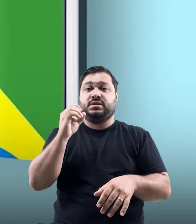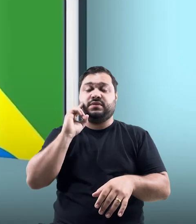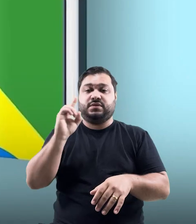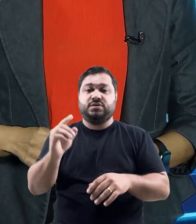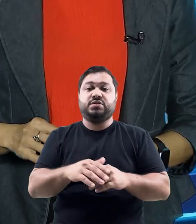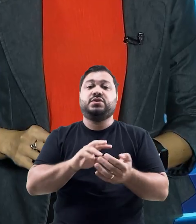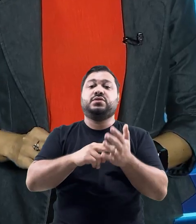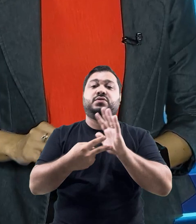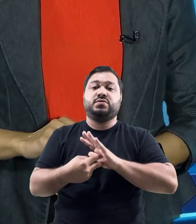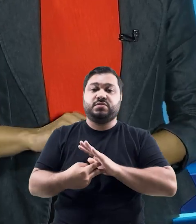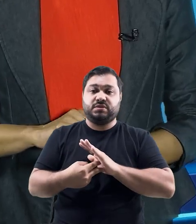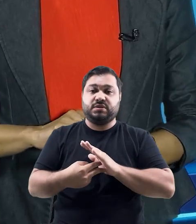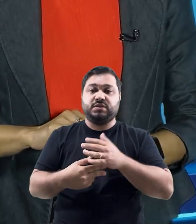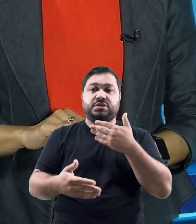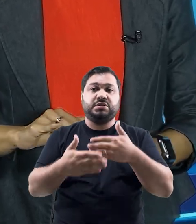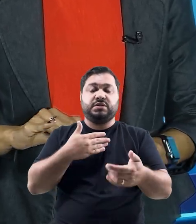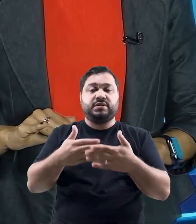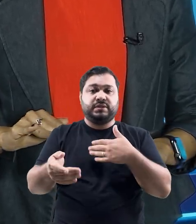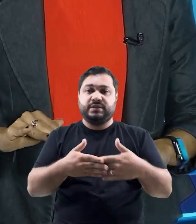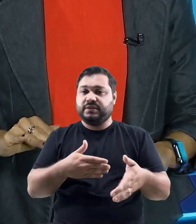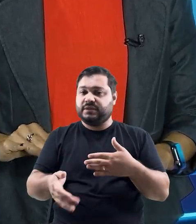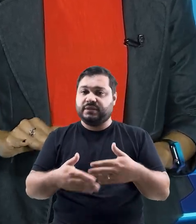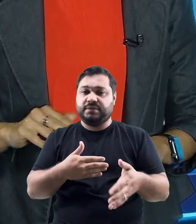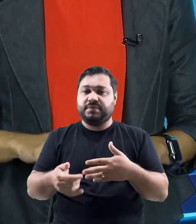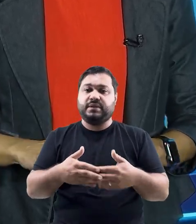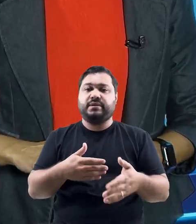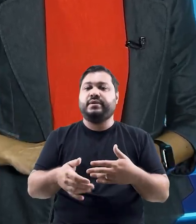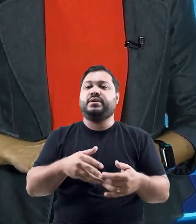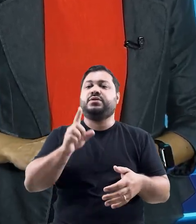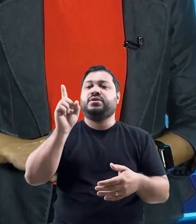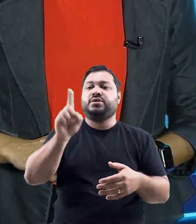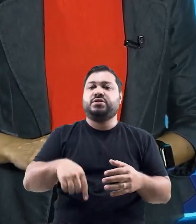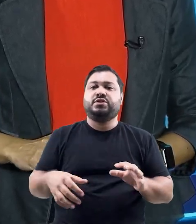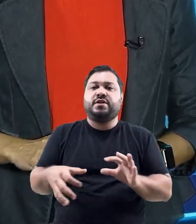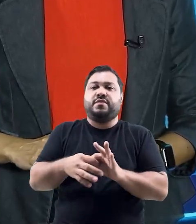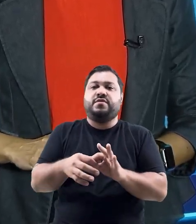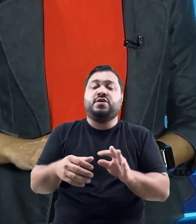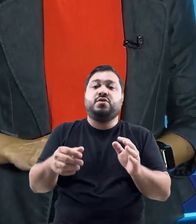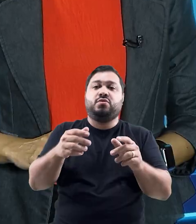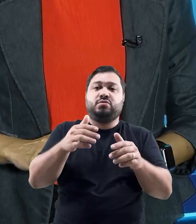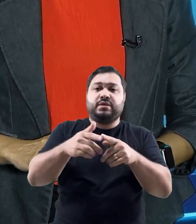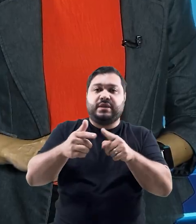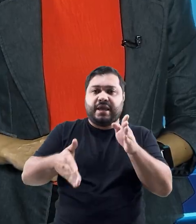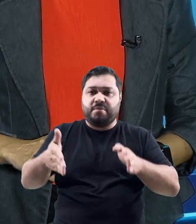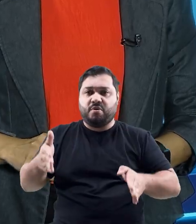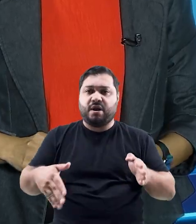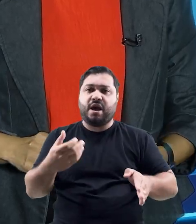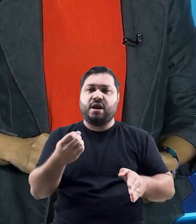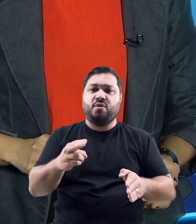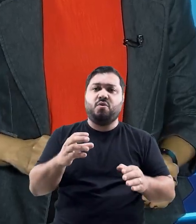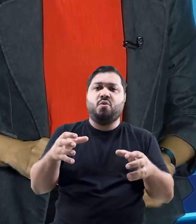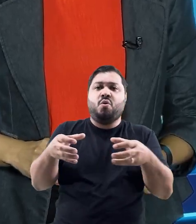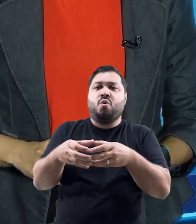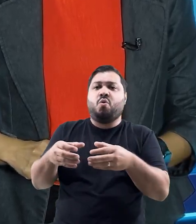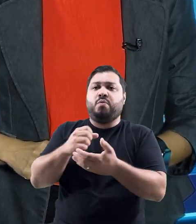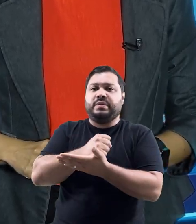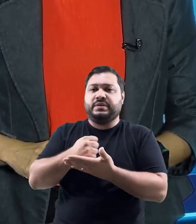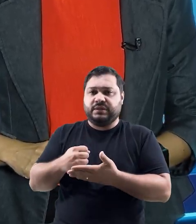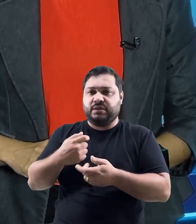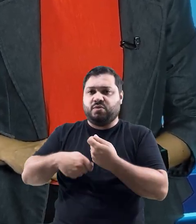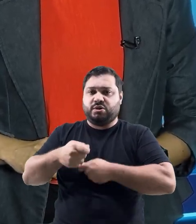120 dias, ou seja, independentemente de se tratar de um vínculo de natureza temporária ou em comissão